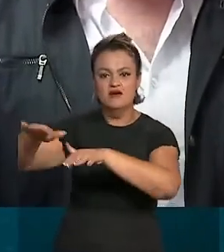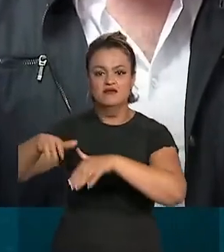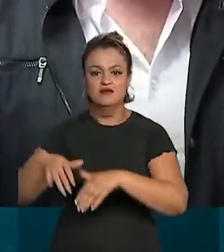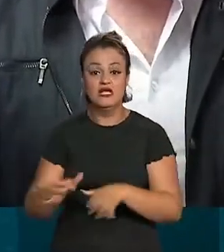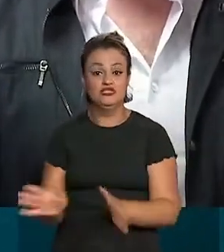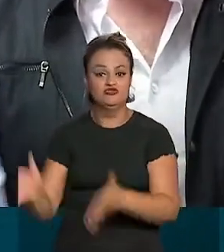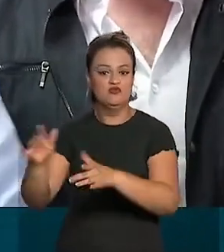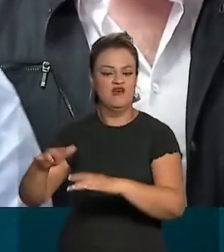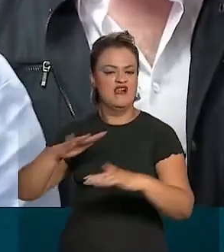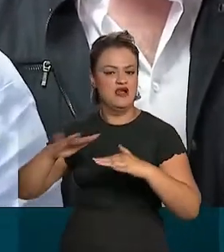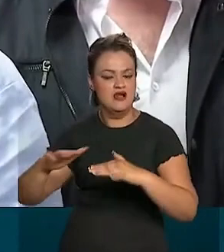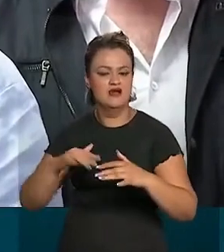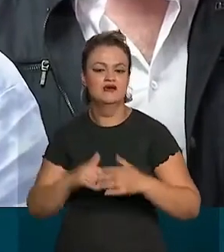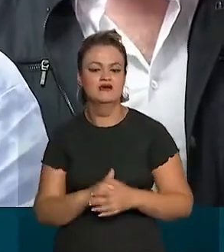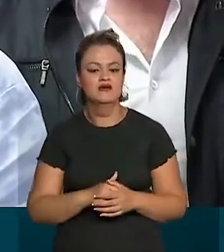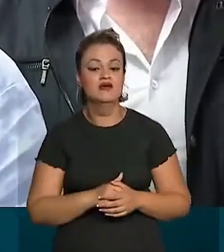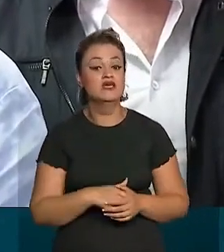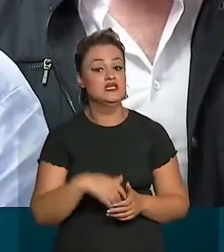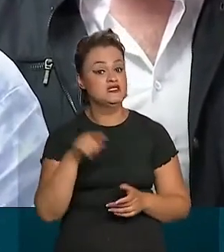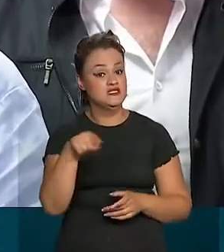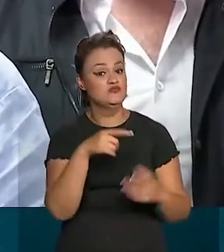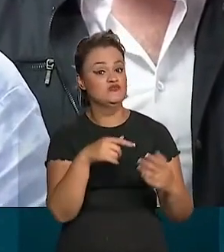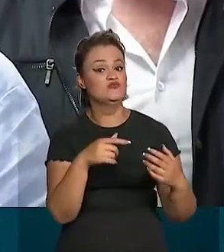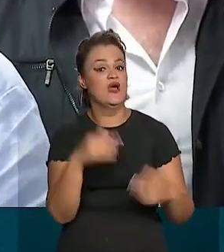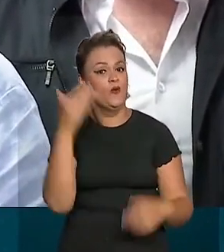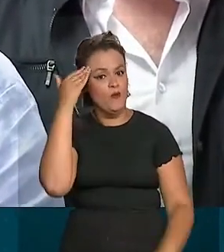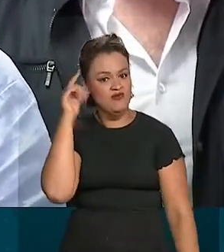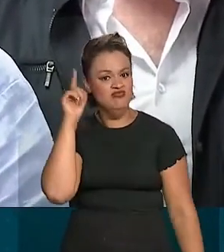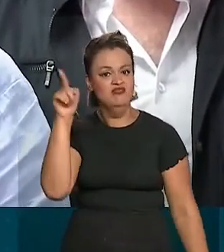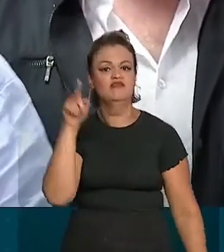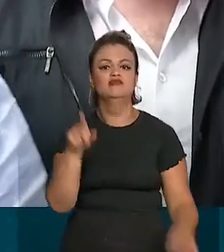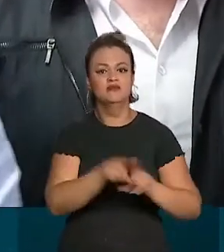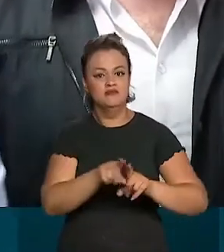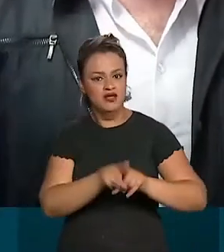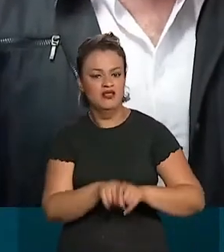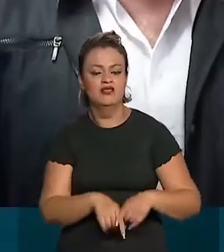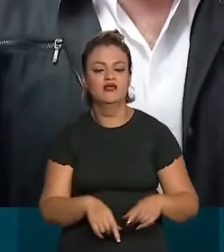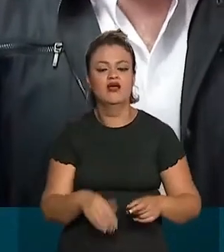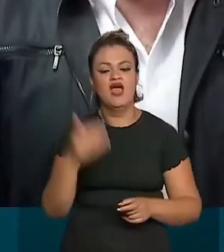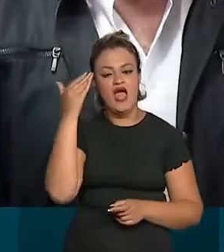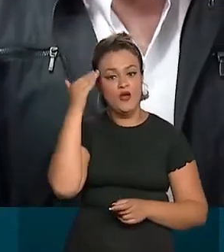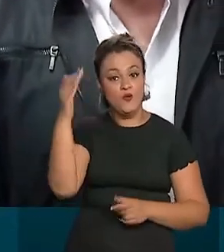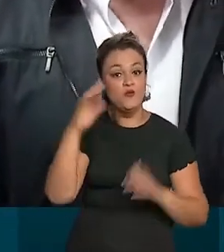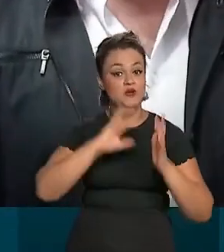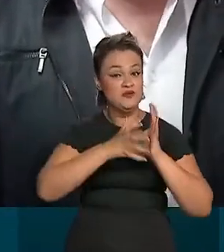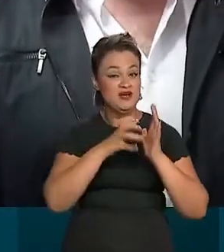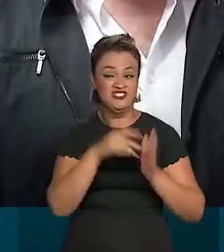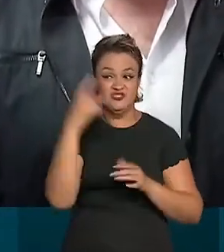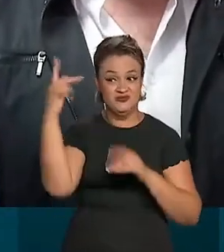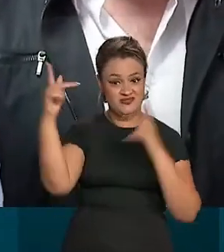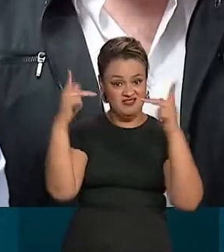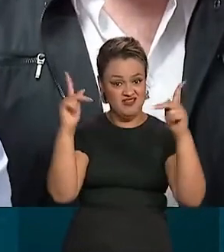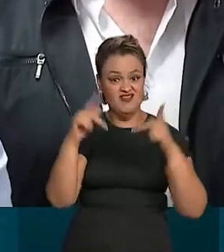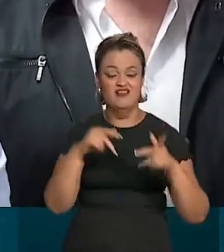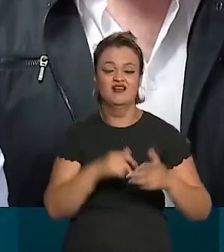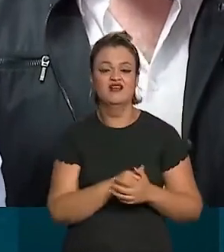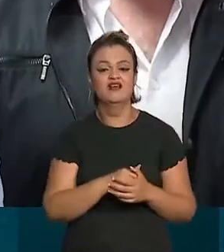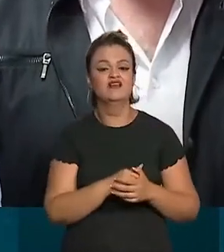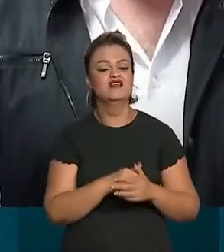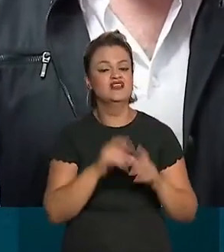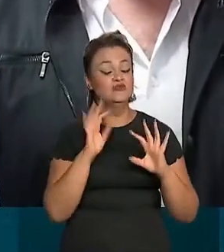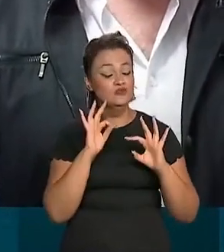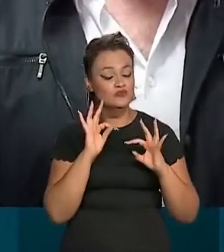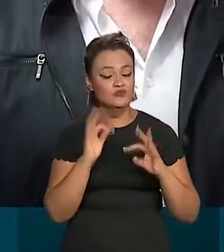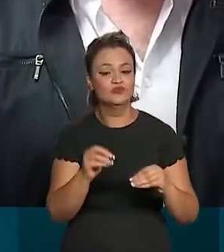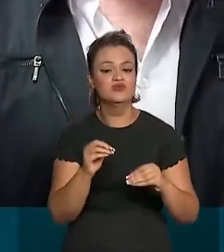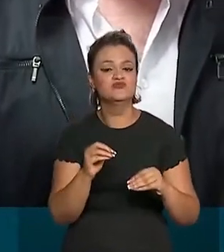pôde. E isso também é da responsabilidade dele. Isso é da responsabilidade dos partidos que sustentam ele. E tudo isso vai